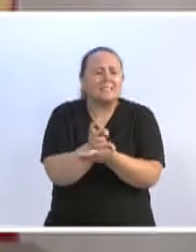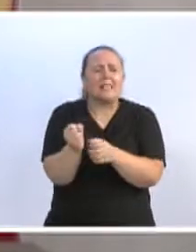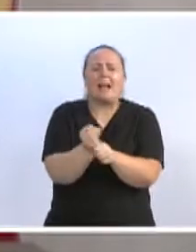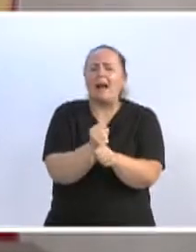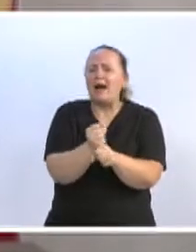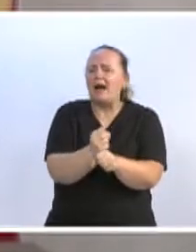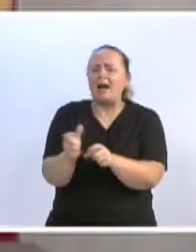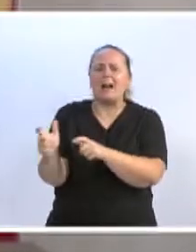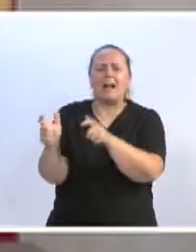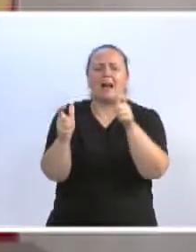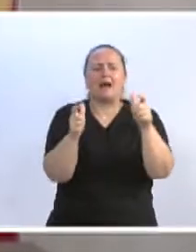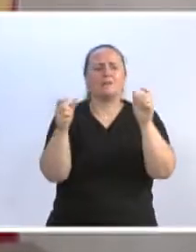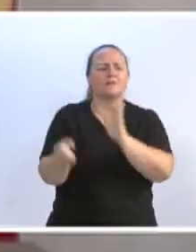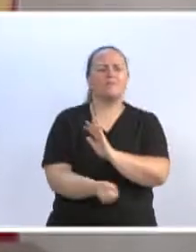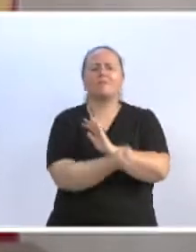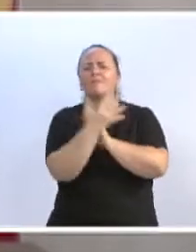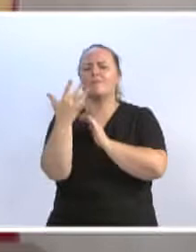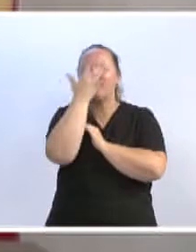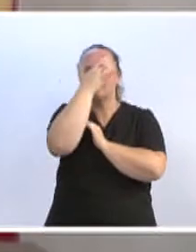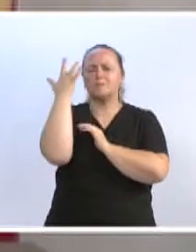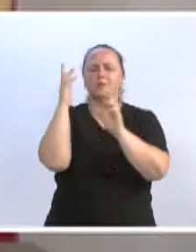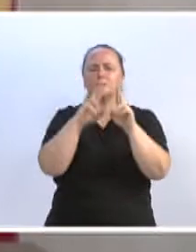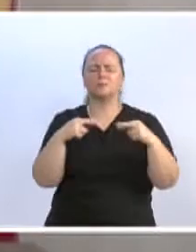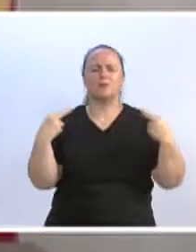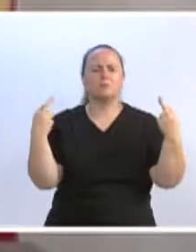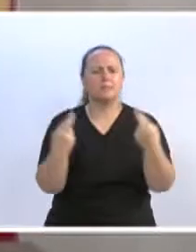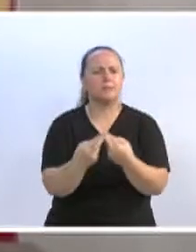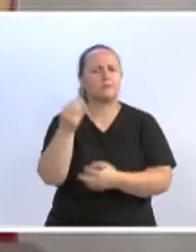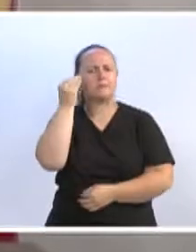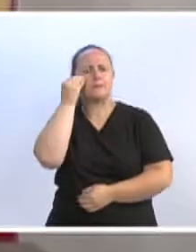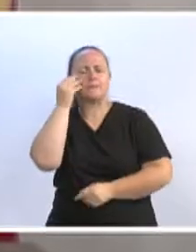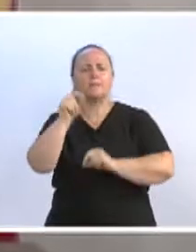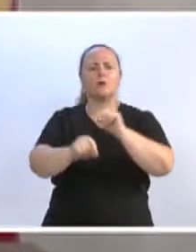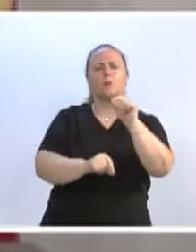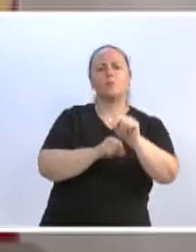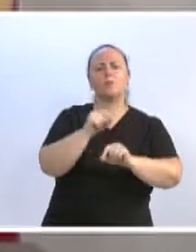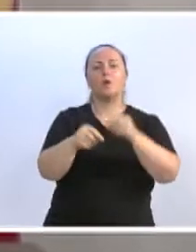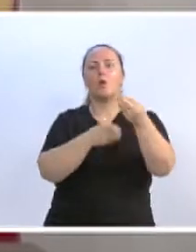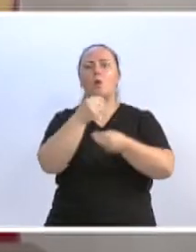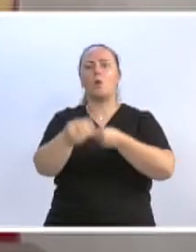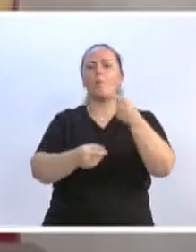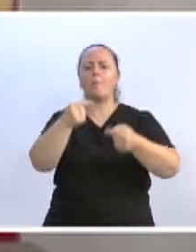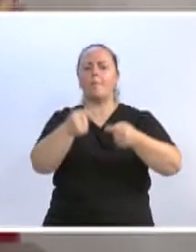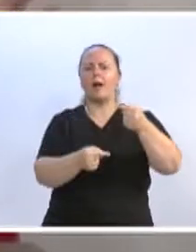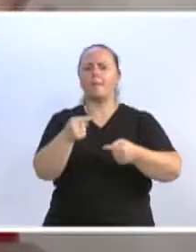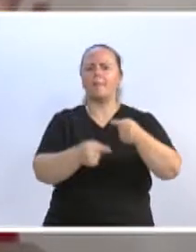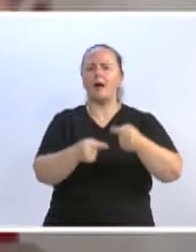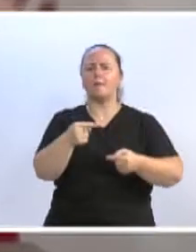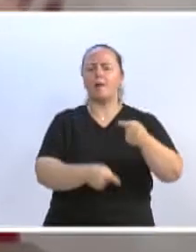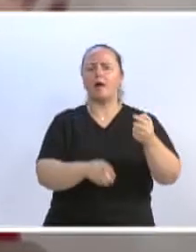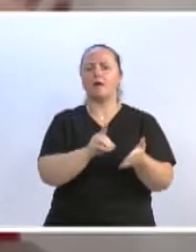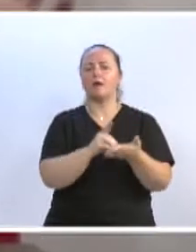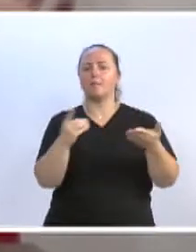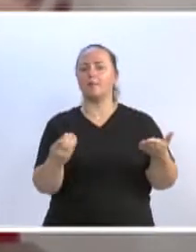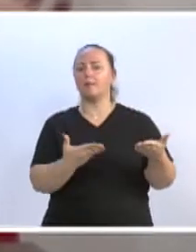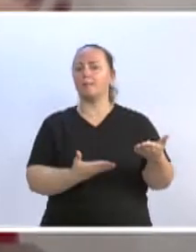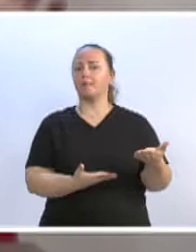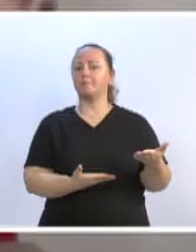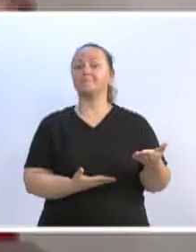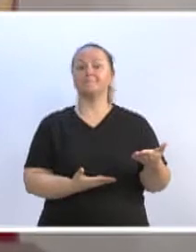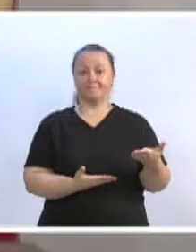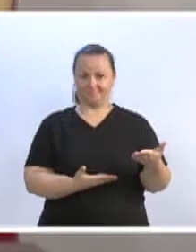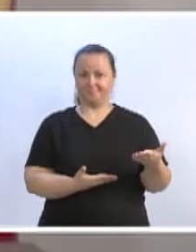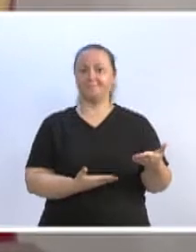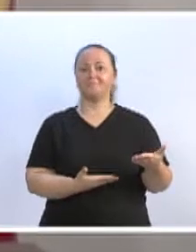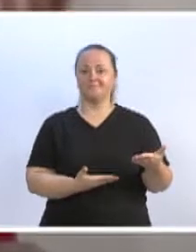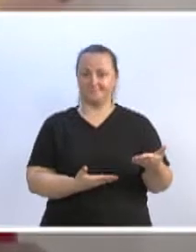lugares, se reúnem muitas e muitas pessoas tentando desacreditá-la enquanto documento. Ora, um dos filmes